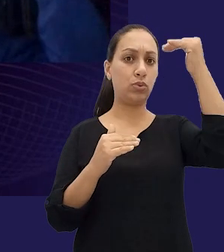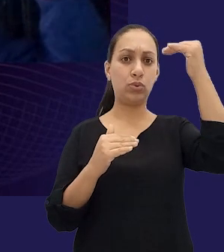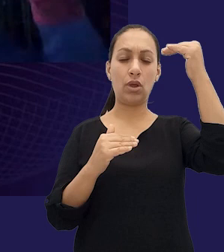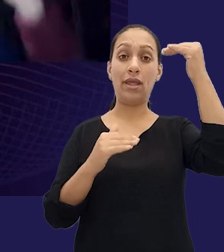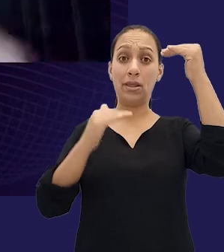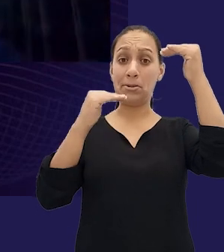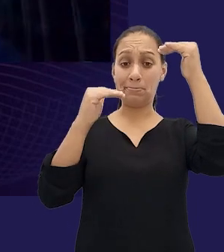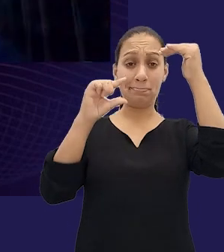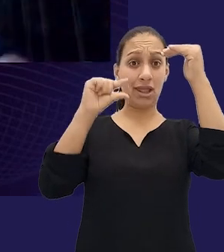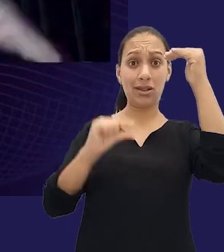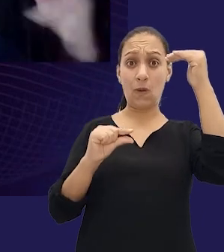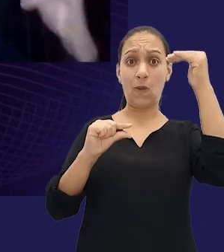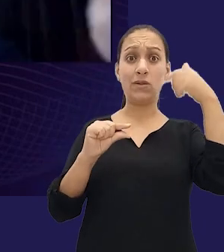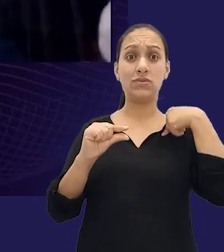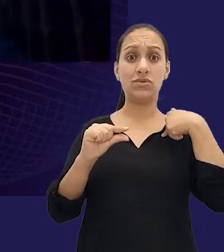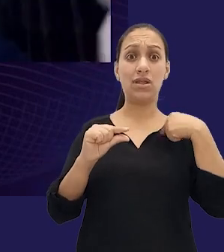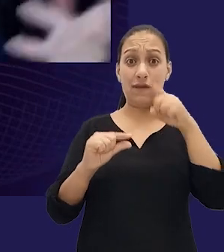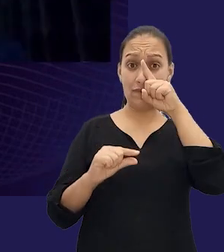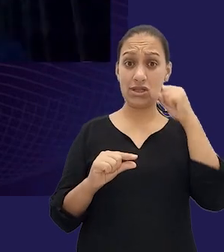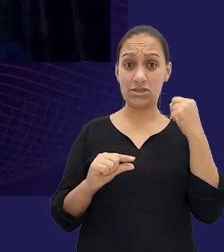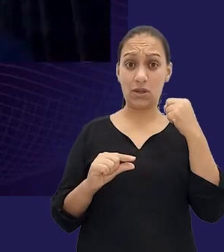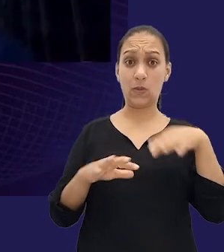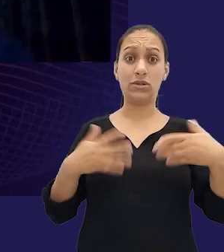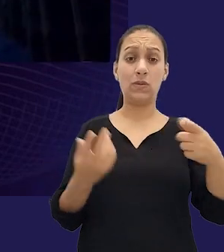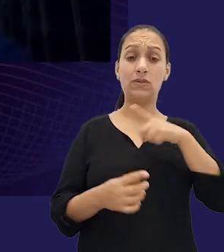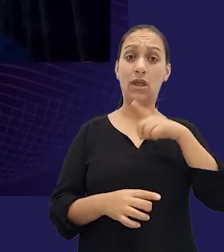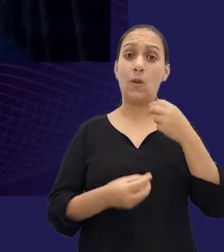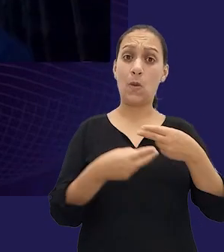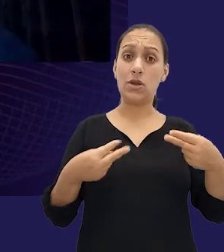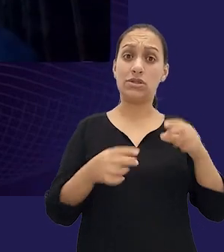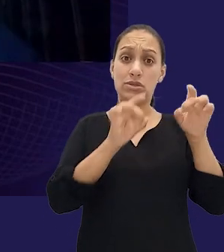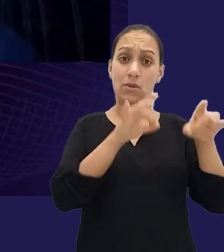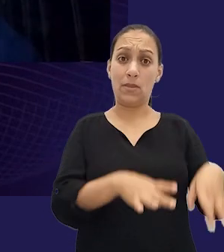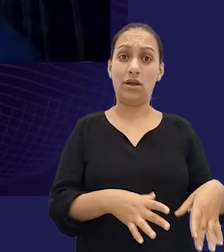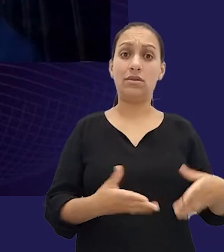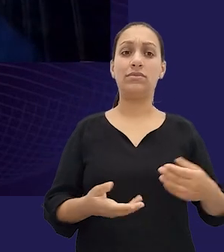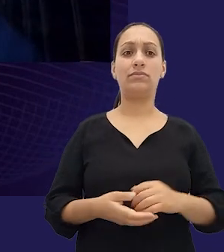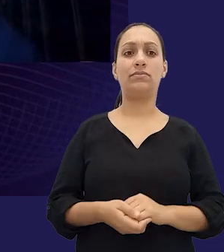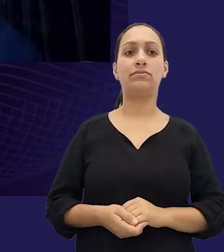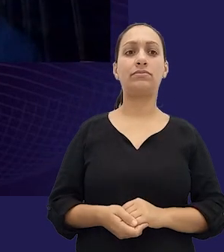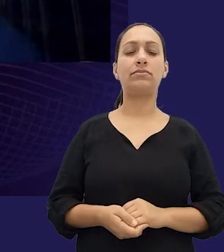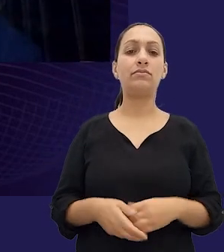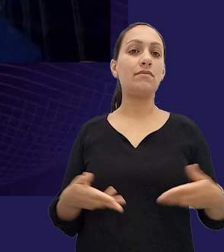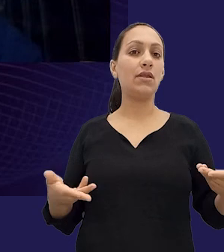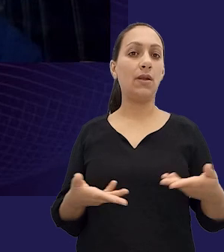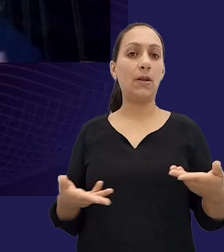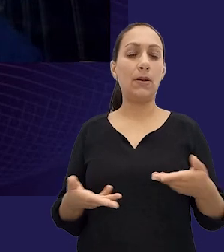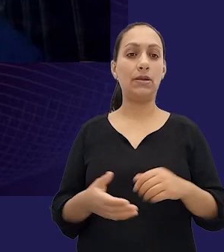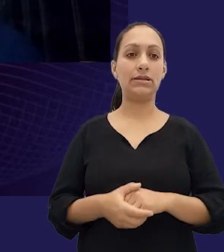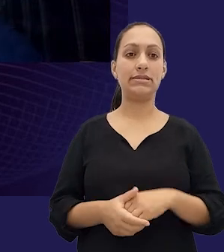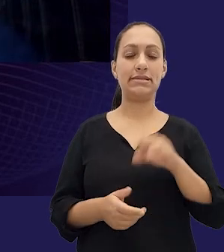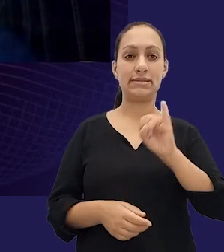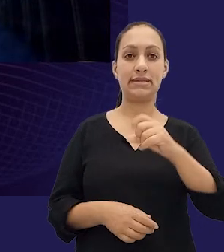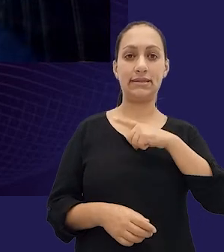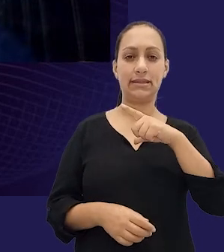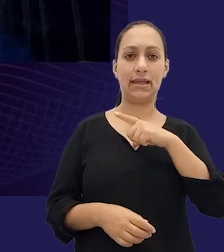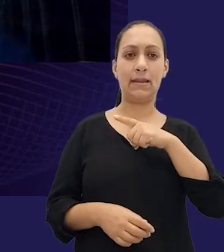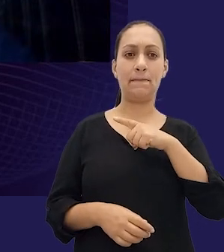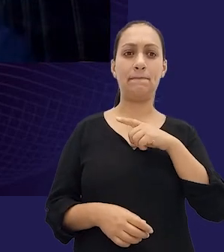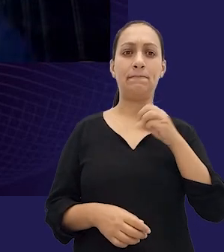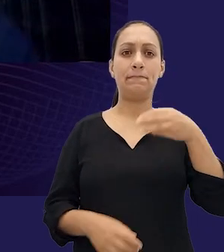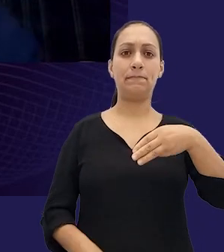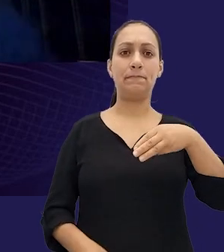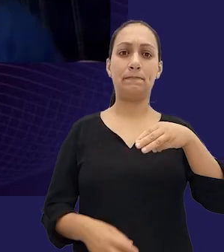número menor de infecções bacterianas. Então, tem coisa sobrando, né? Agora, se tiver aí gente da